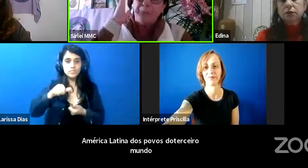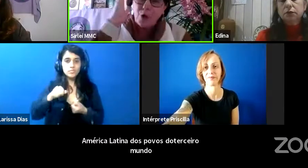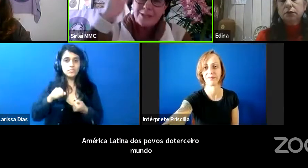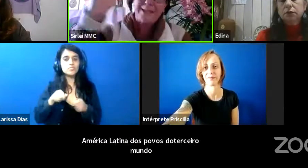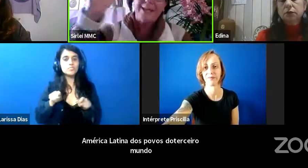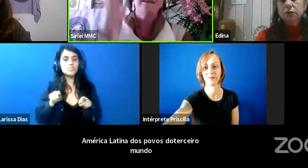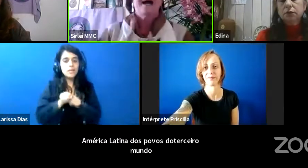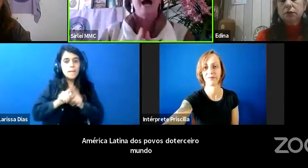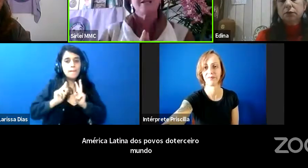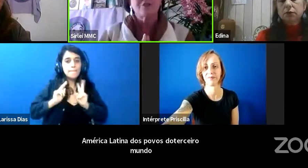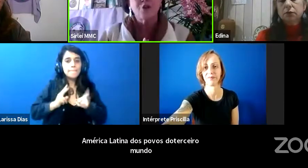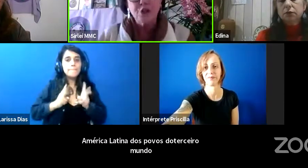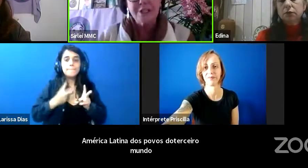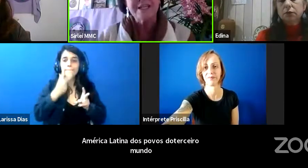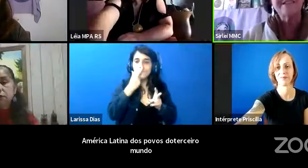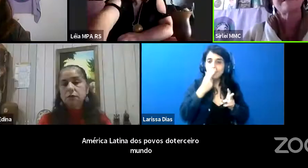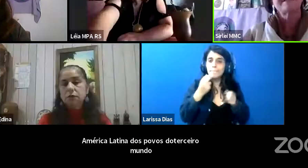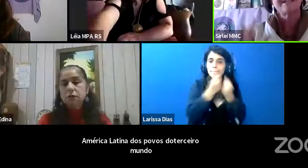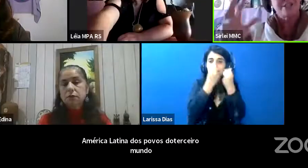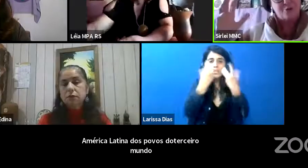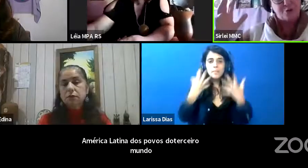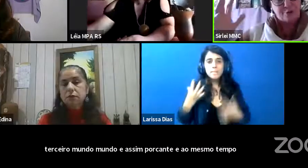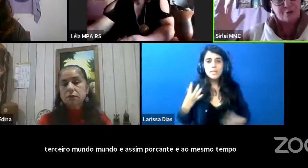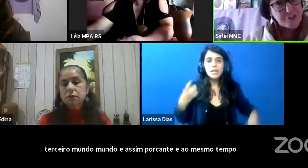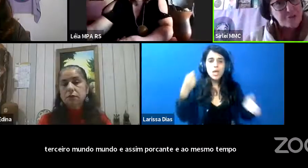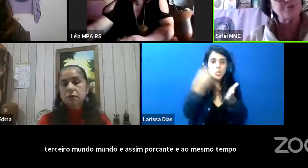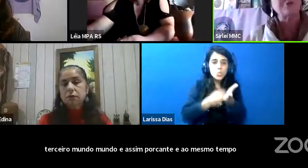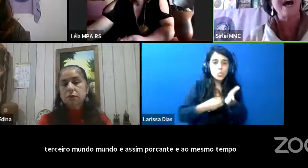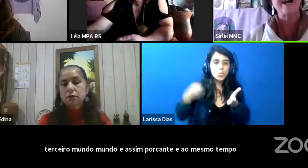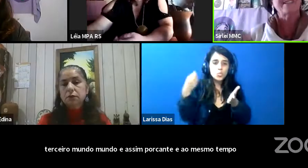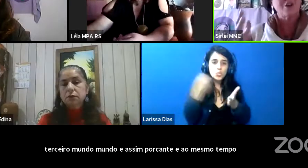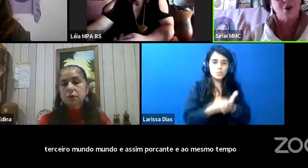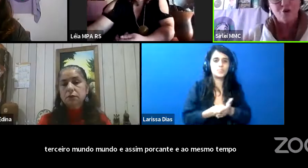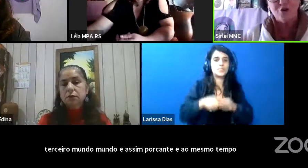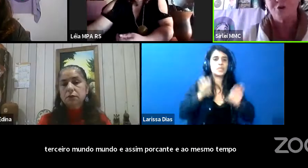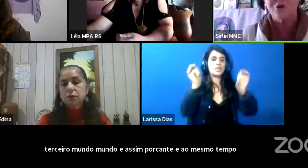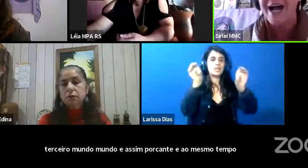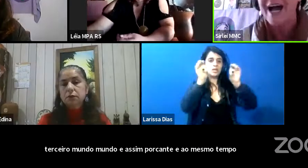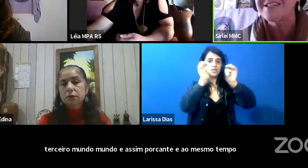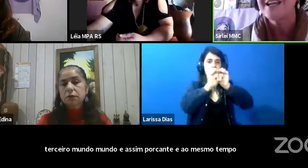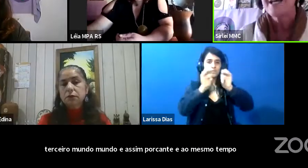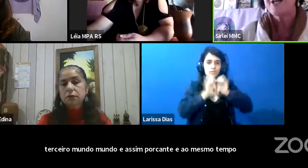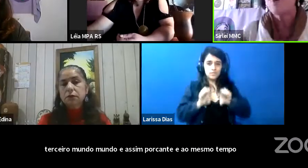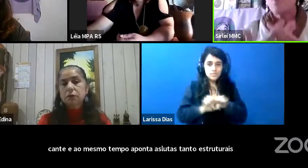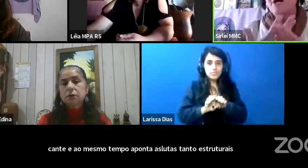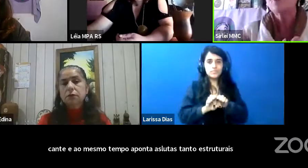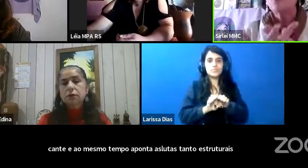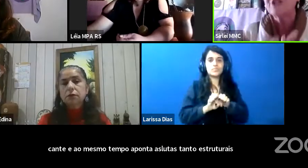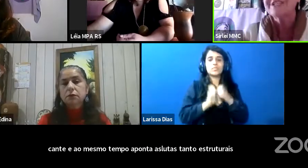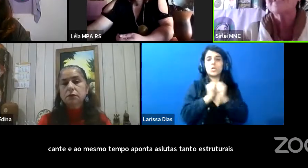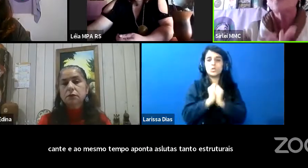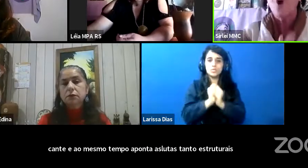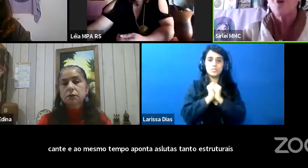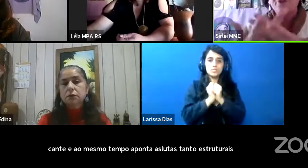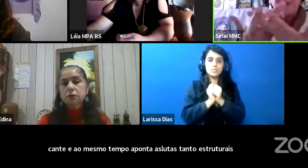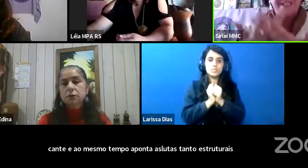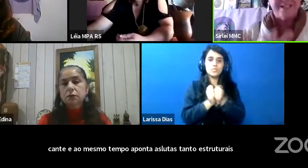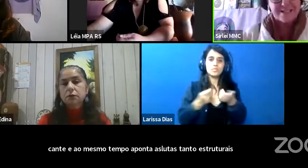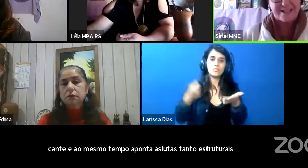tempo, aponta as lutas, tanto estruturais e conjunturais, enquanto